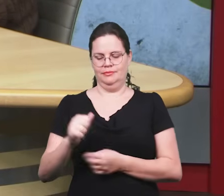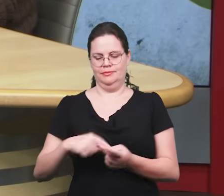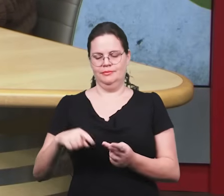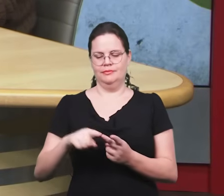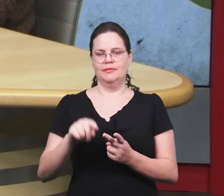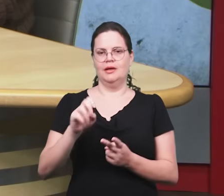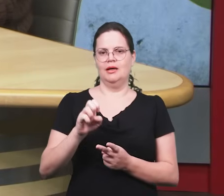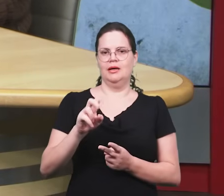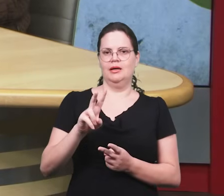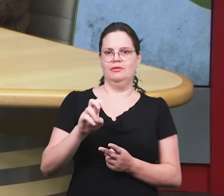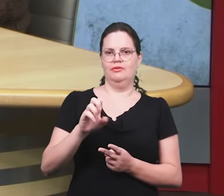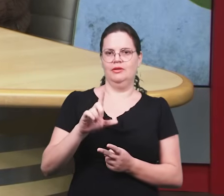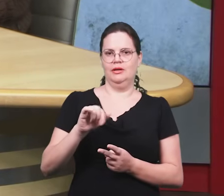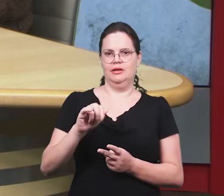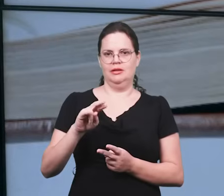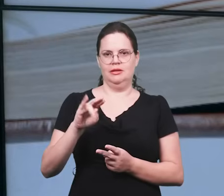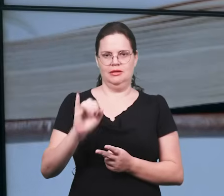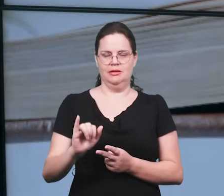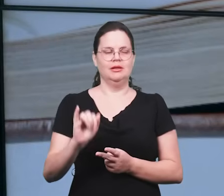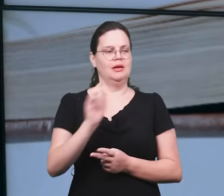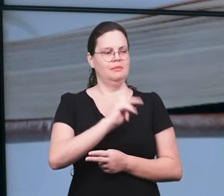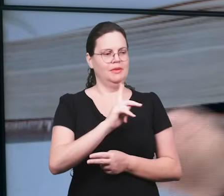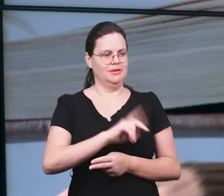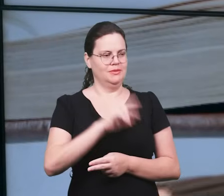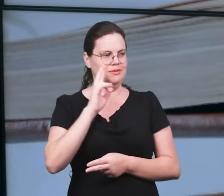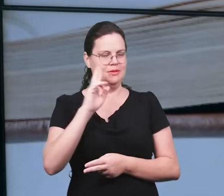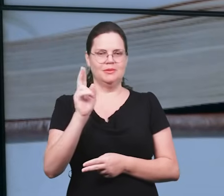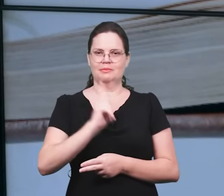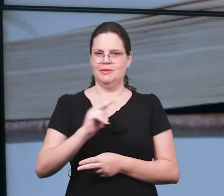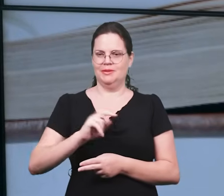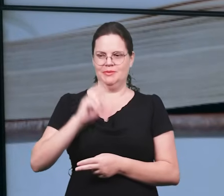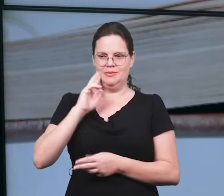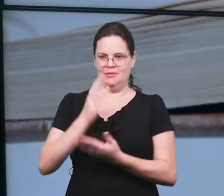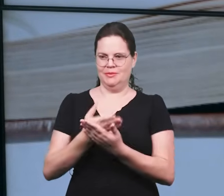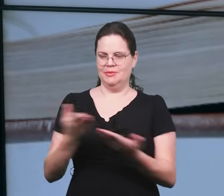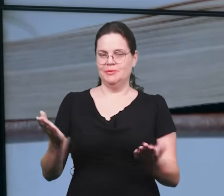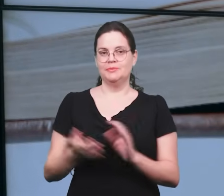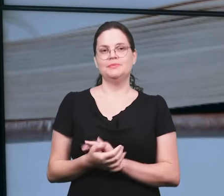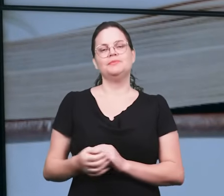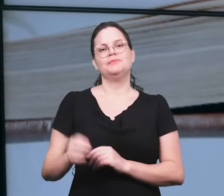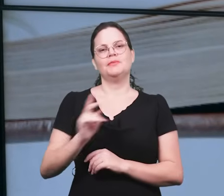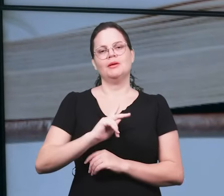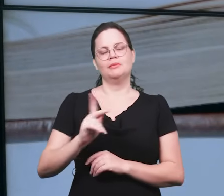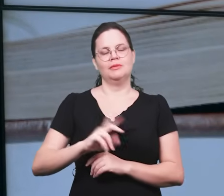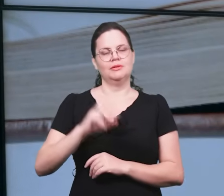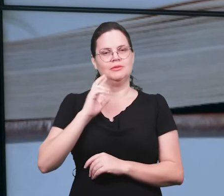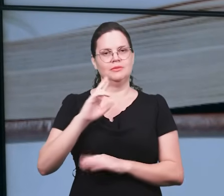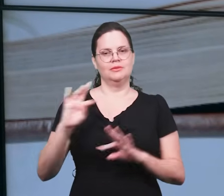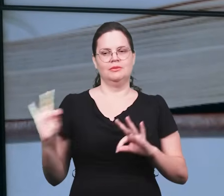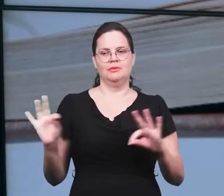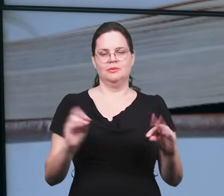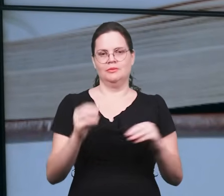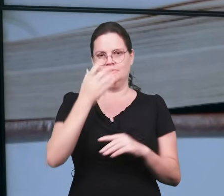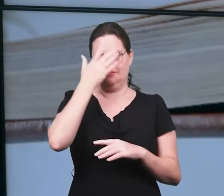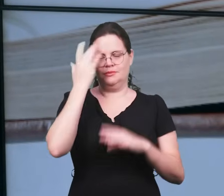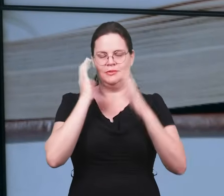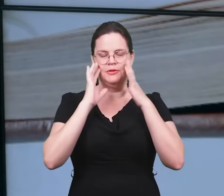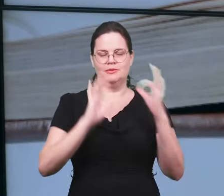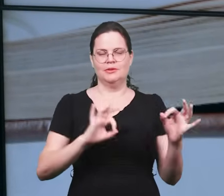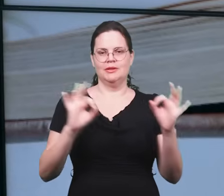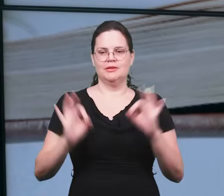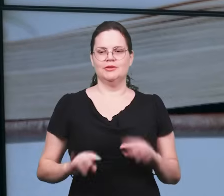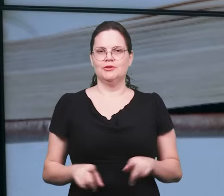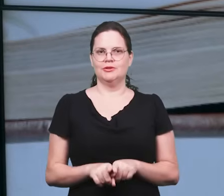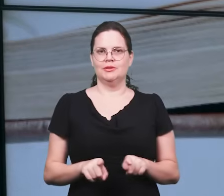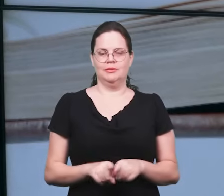Senhor Jesus. Oi, Cris, a paz do Senhor, querida, paz do Senhor, Eveline. A paz do Senhor a todos que nos